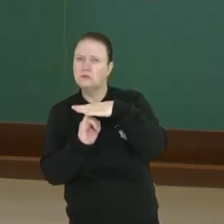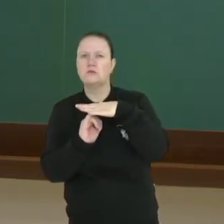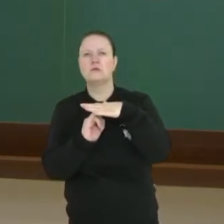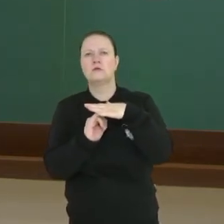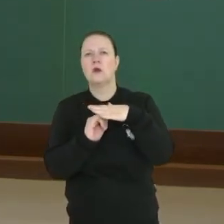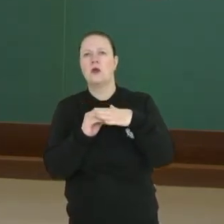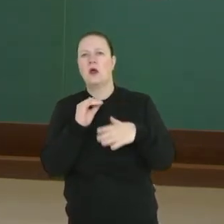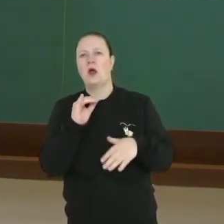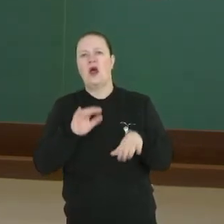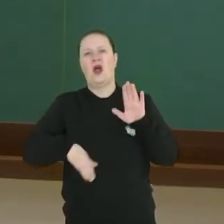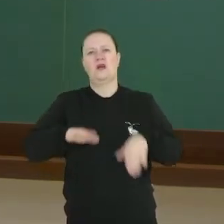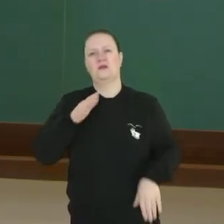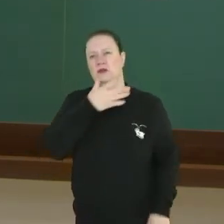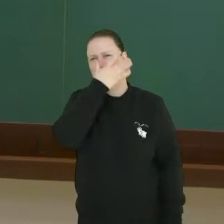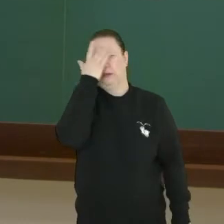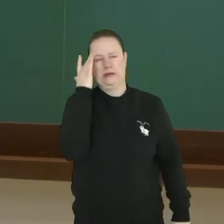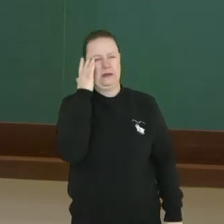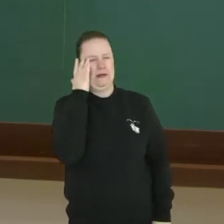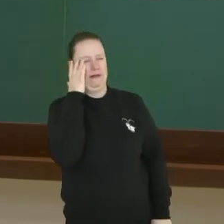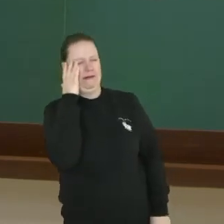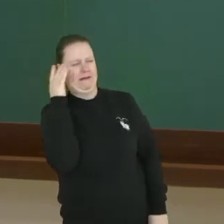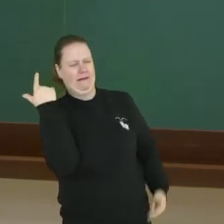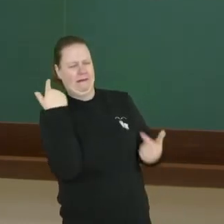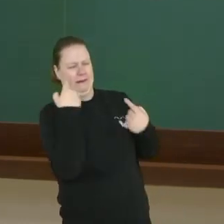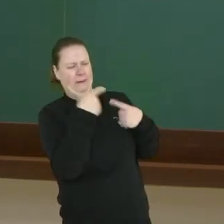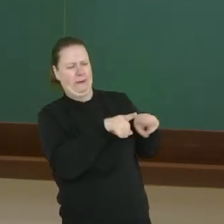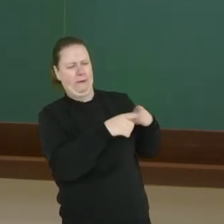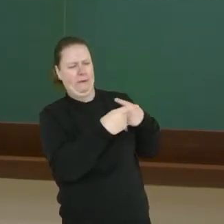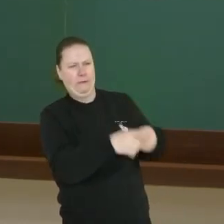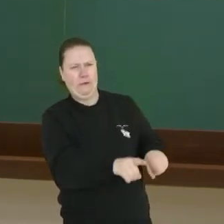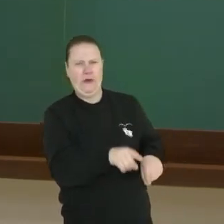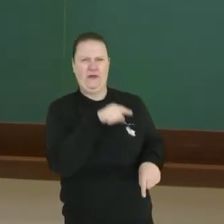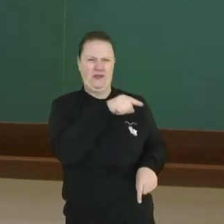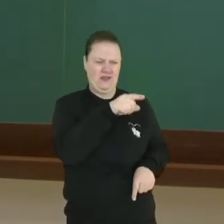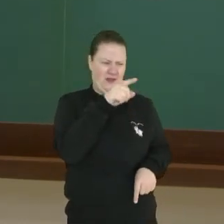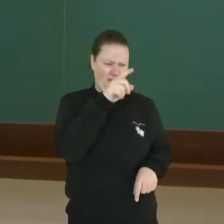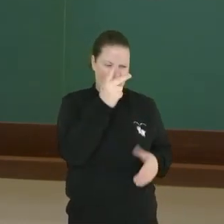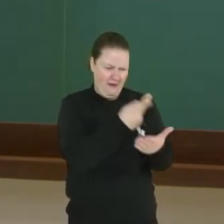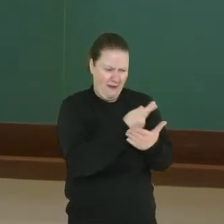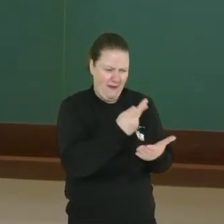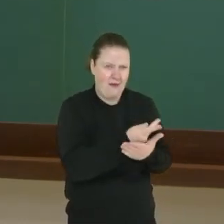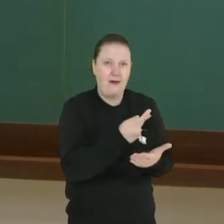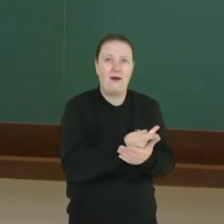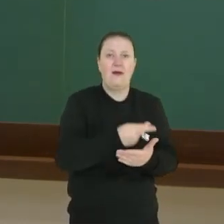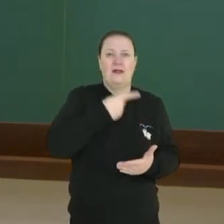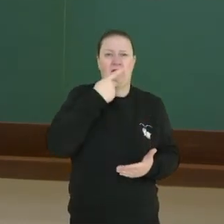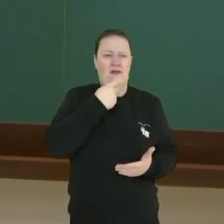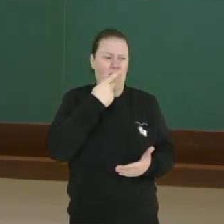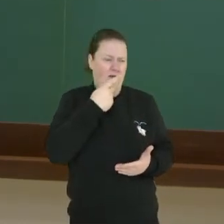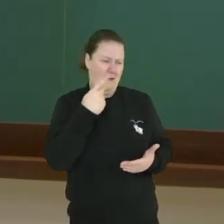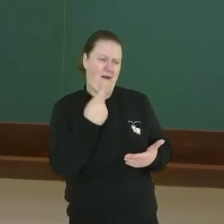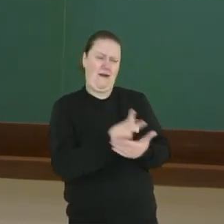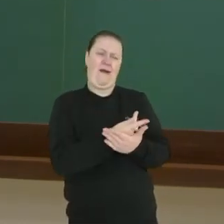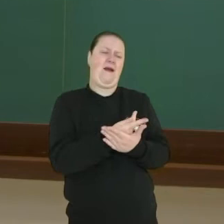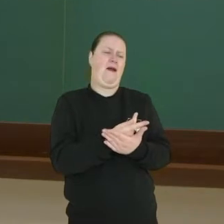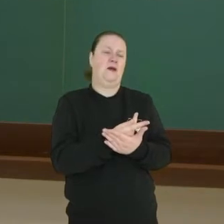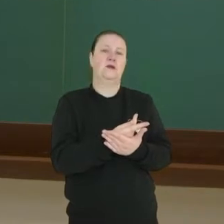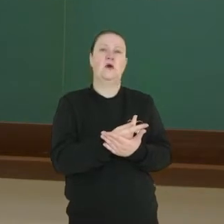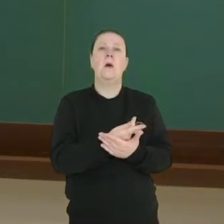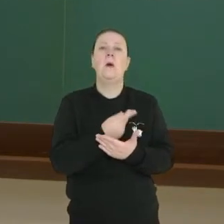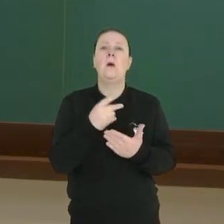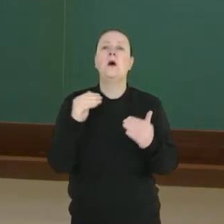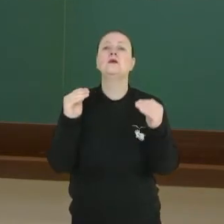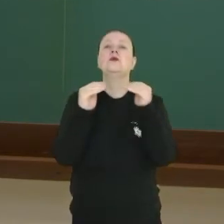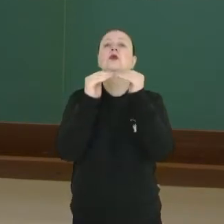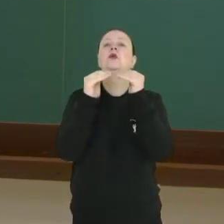pessoas debocham de outras, né, que cometem algum erro, entre aspas, né, erro de acordo com a língua padrão.